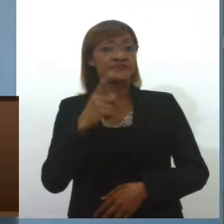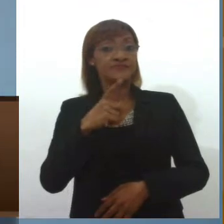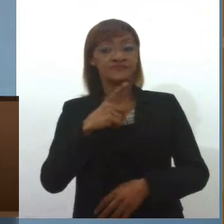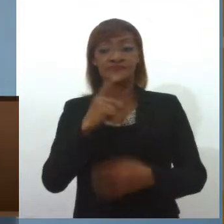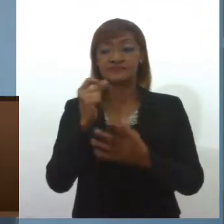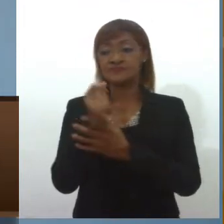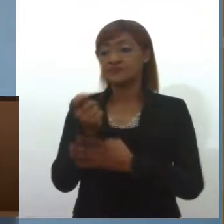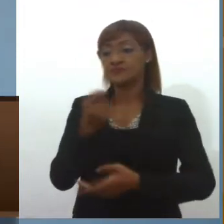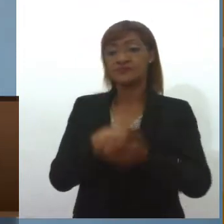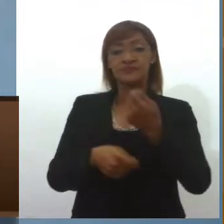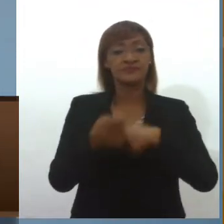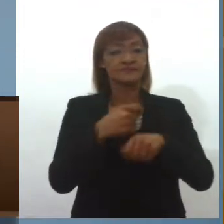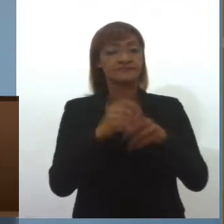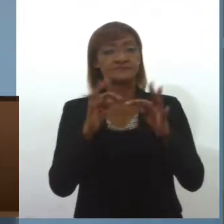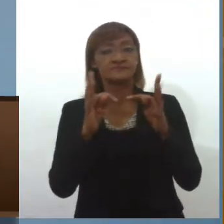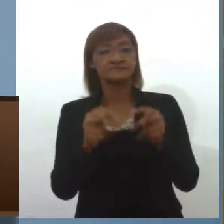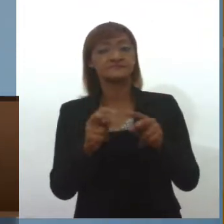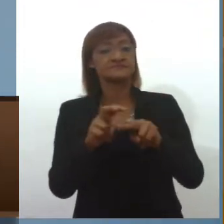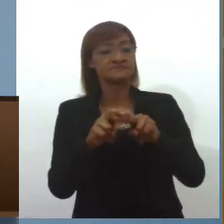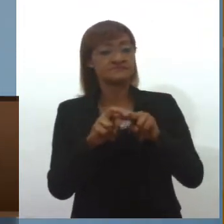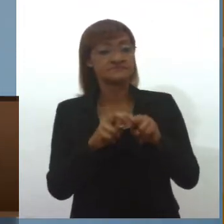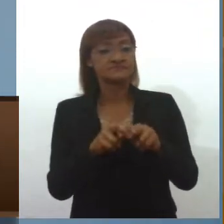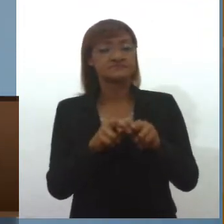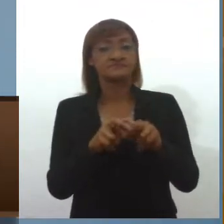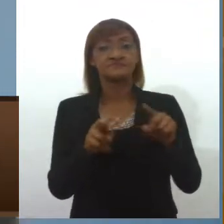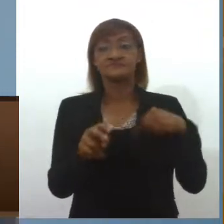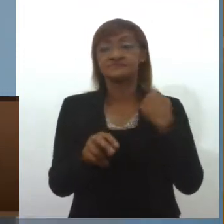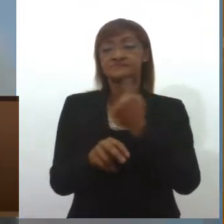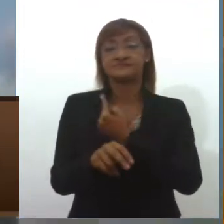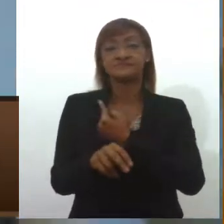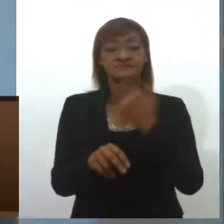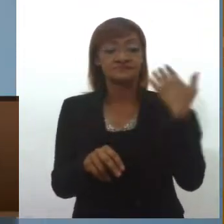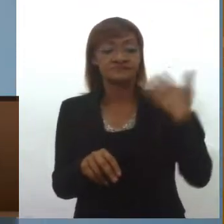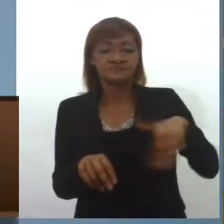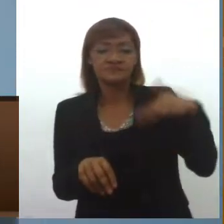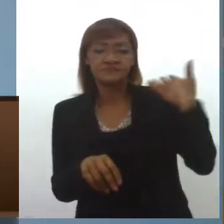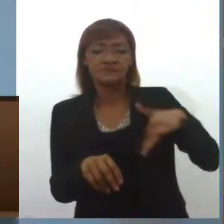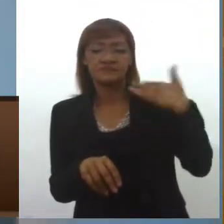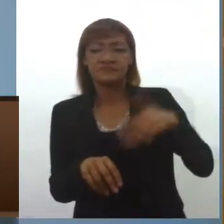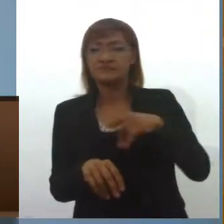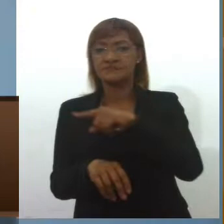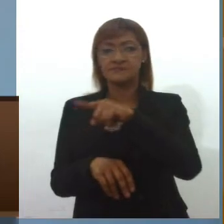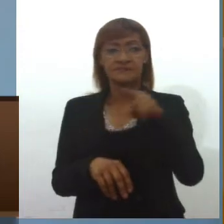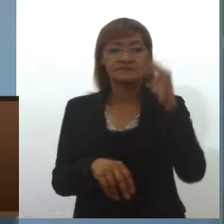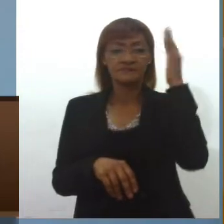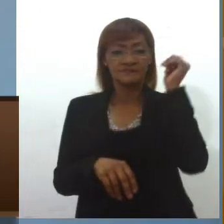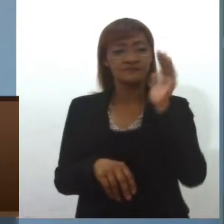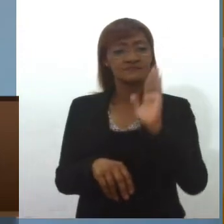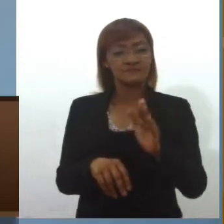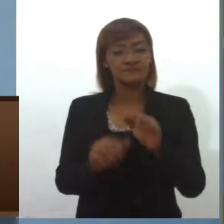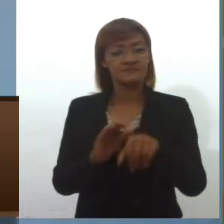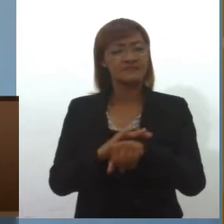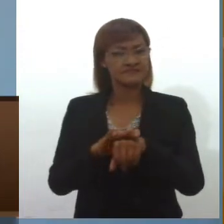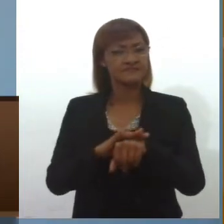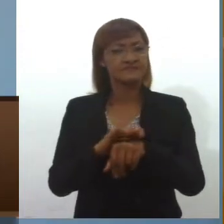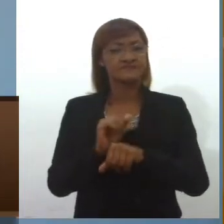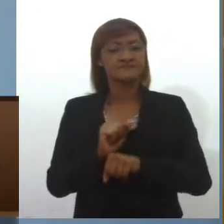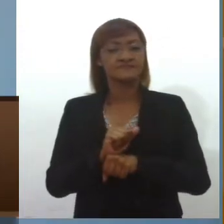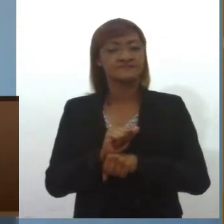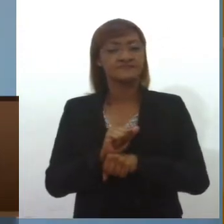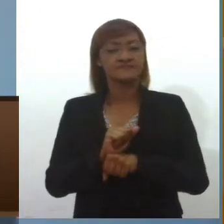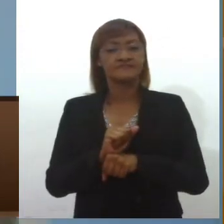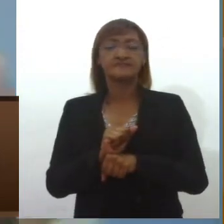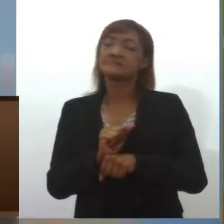o crédito nosso seja extremamente caro. Eu acho que não precisa nem falar isso. Todos aqui sabem muito bem do que estamos conversando. E